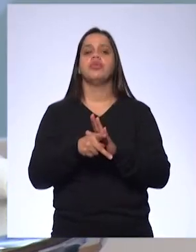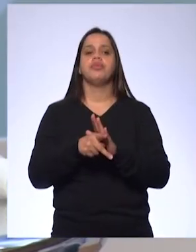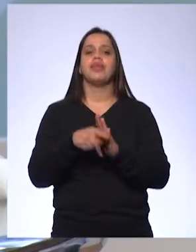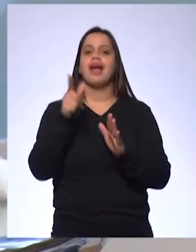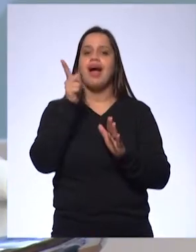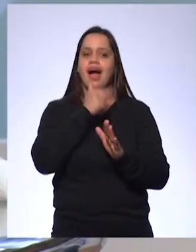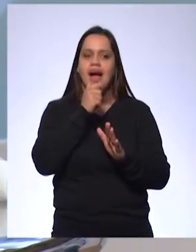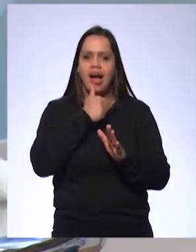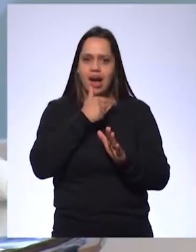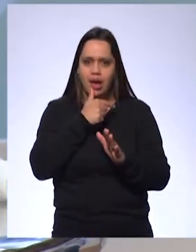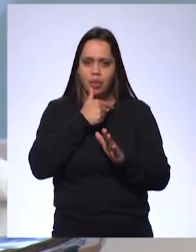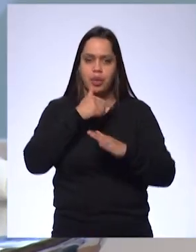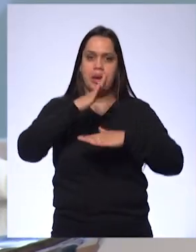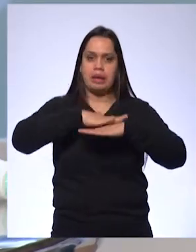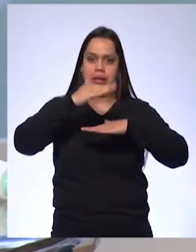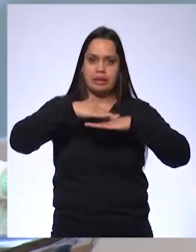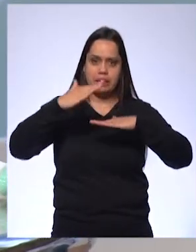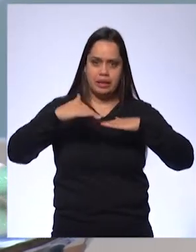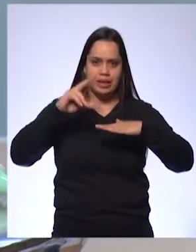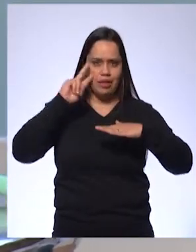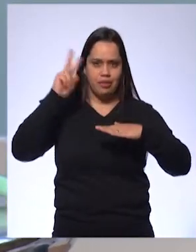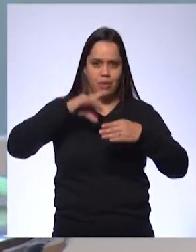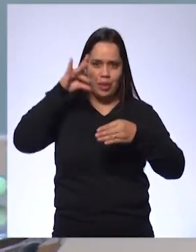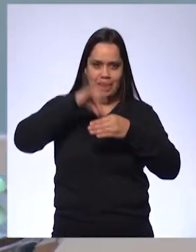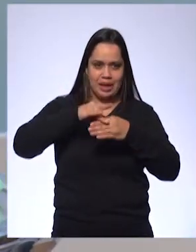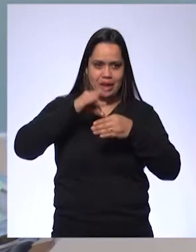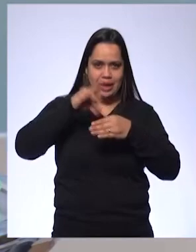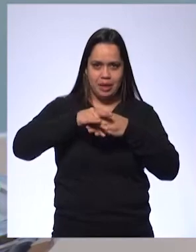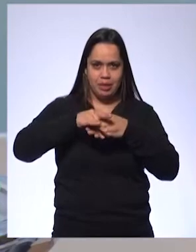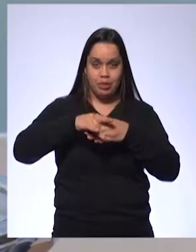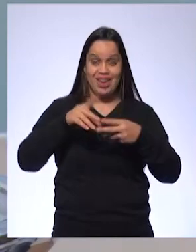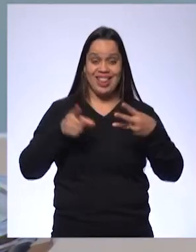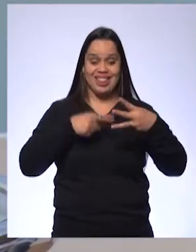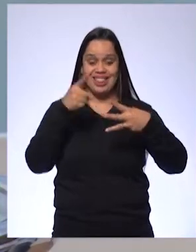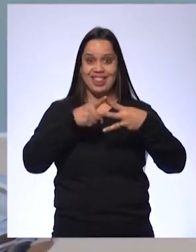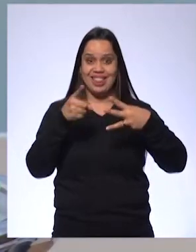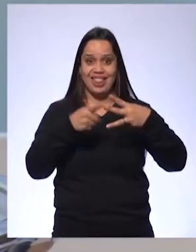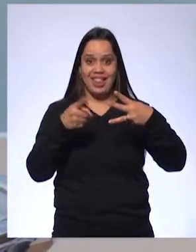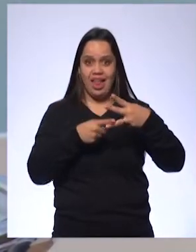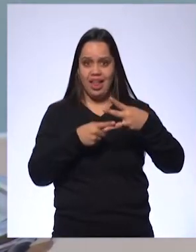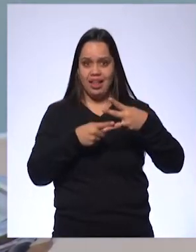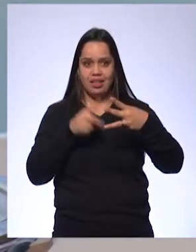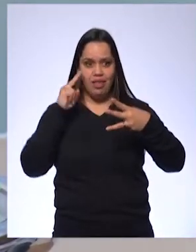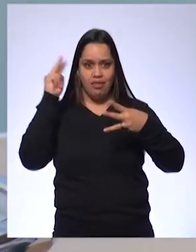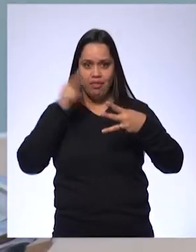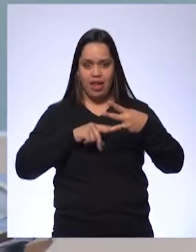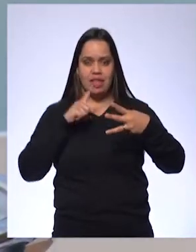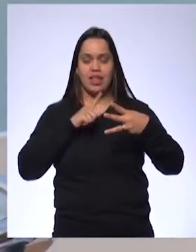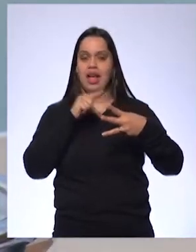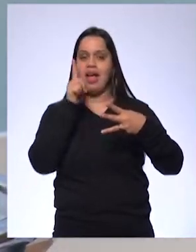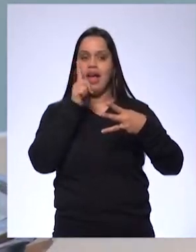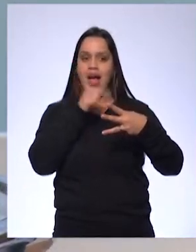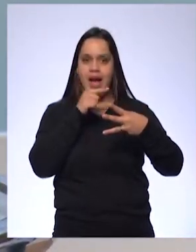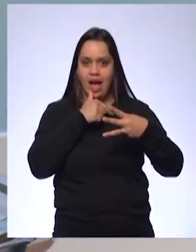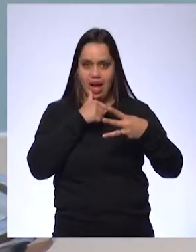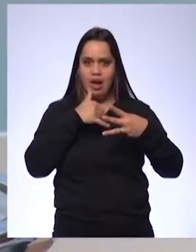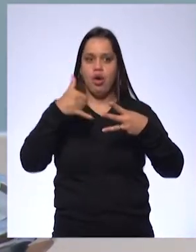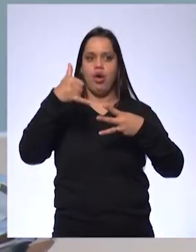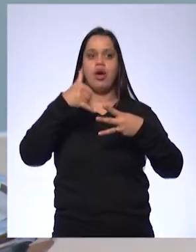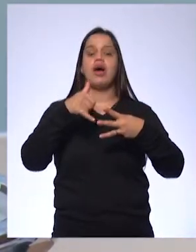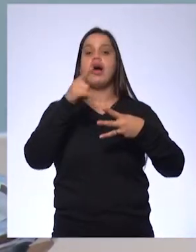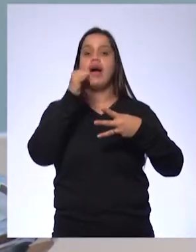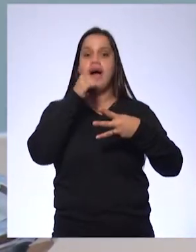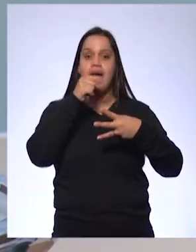assim, ó, aí fica 3 fases aqui, né? Fica uma mistura trifásica, ó, né? Fica